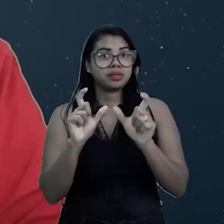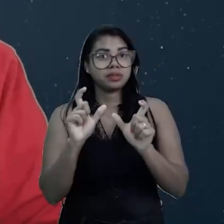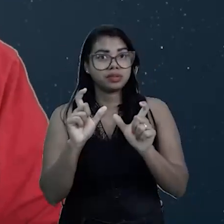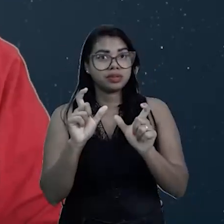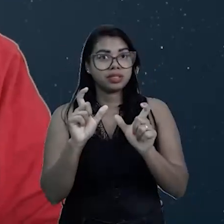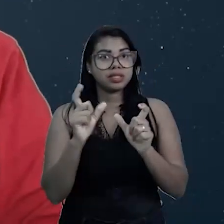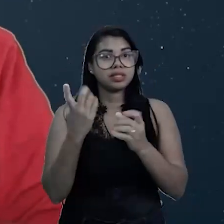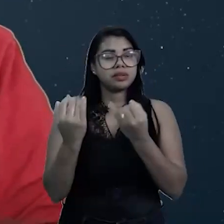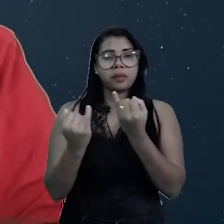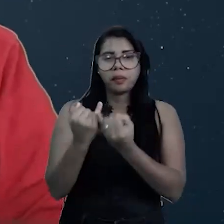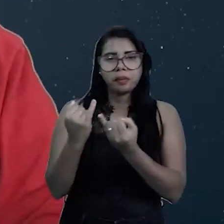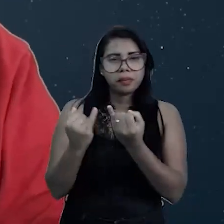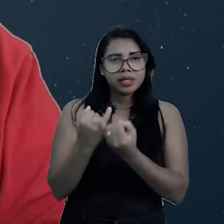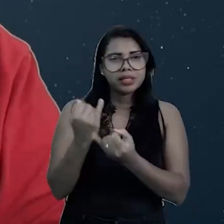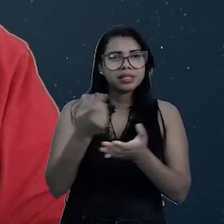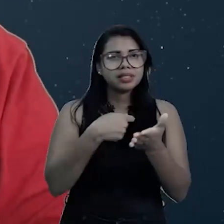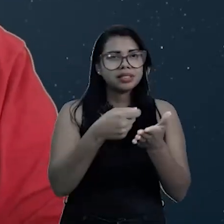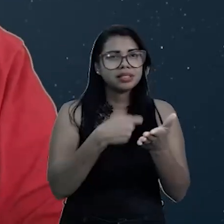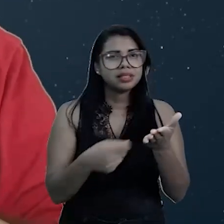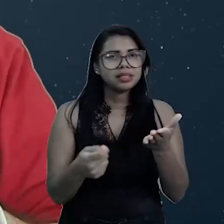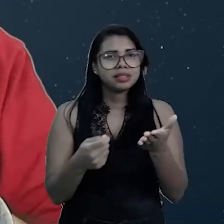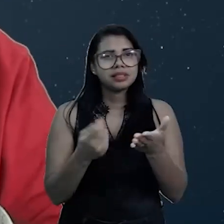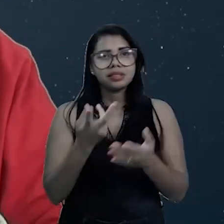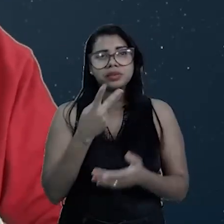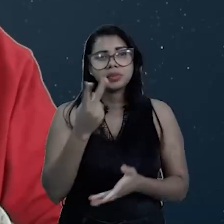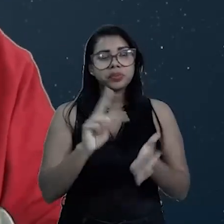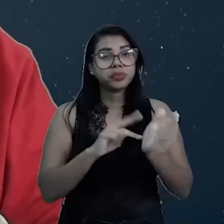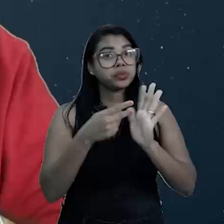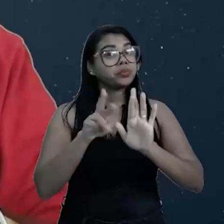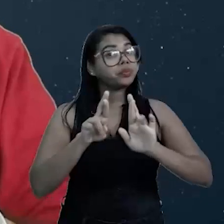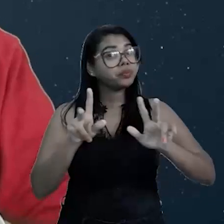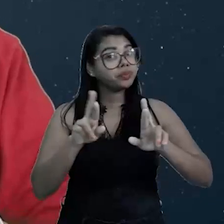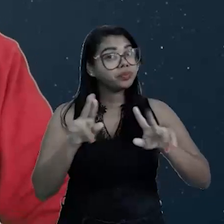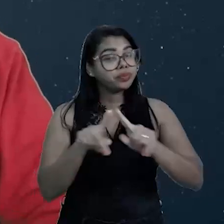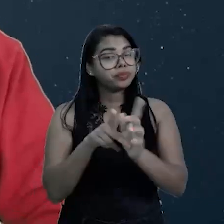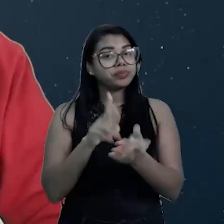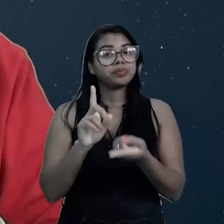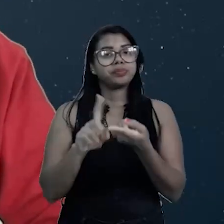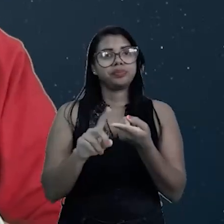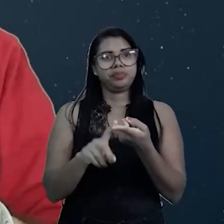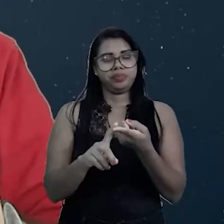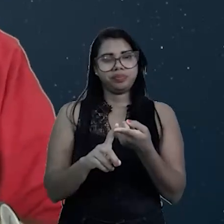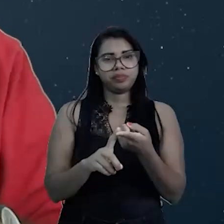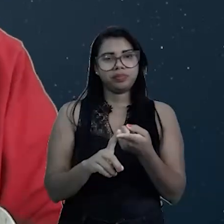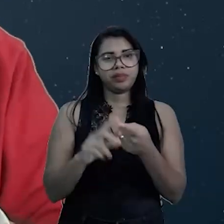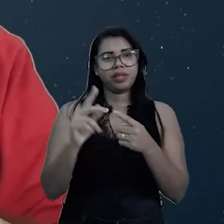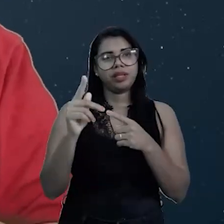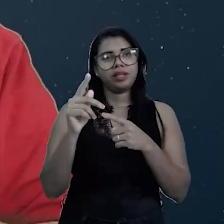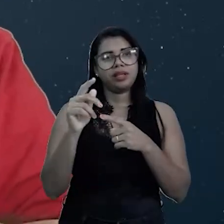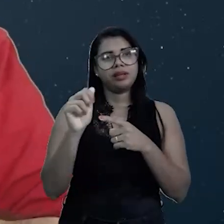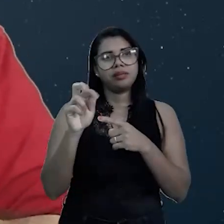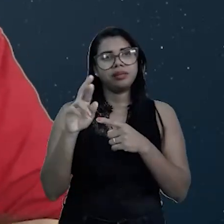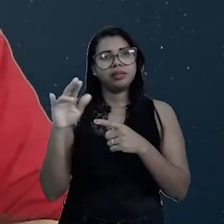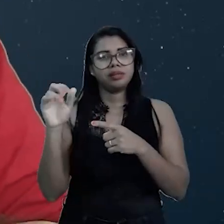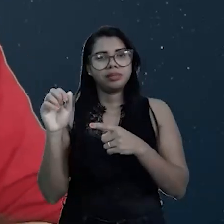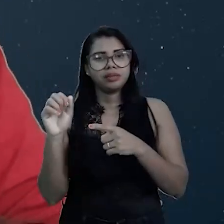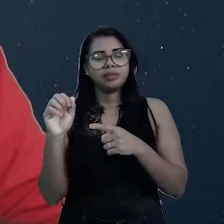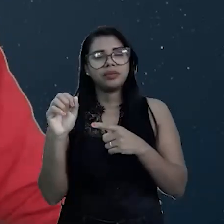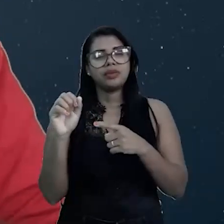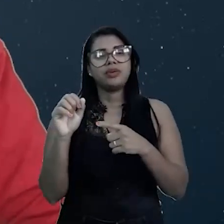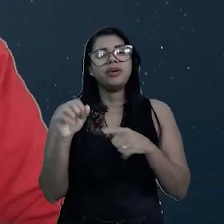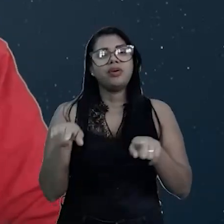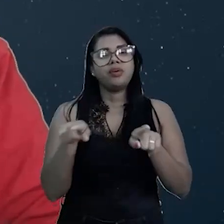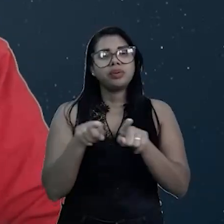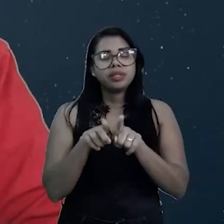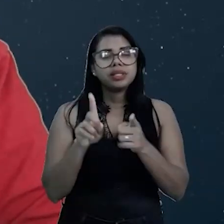parecidas na escrita e na pronúncia com significados diferentes. Então, a paronomásia também são palavras parecidas, elas trazem uma sonoridade